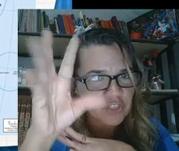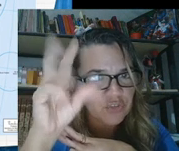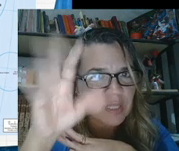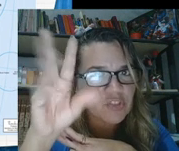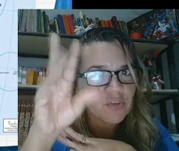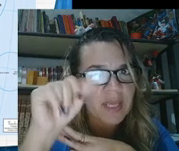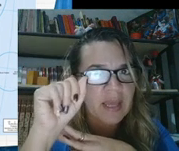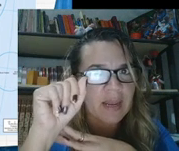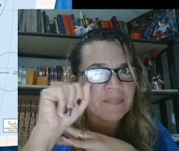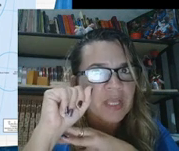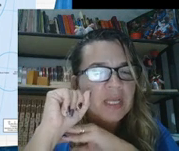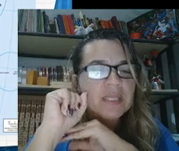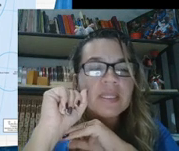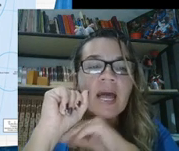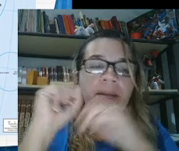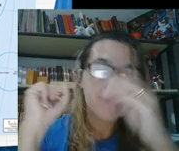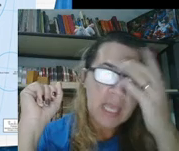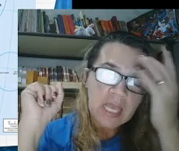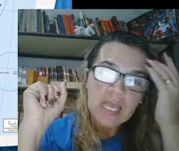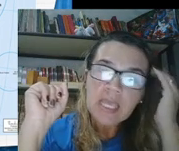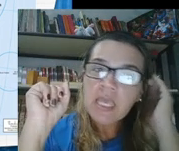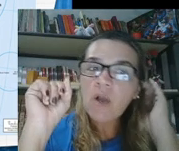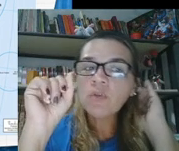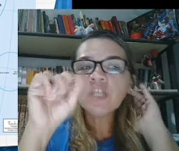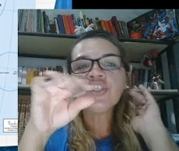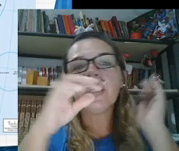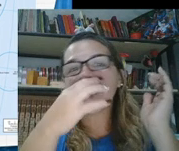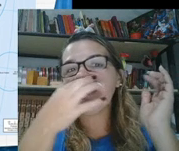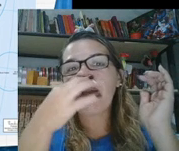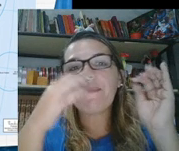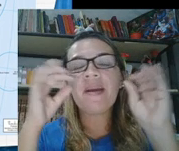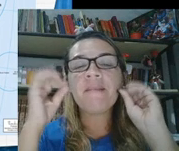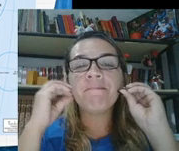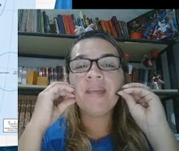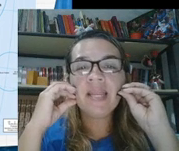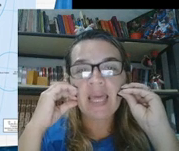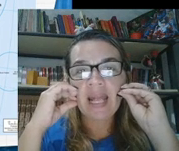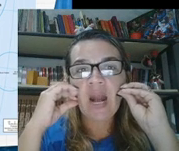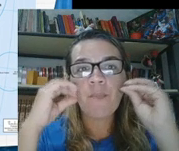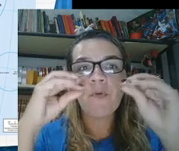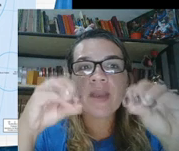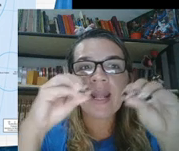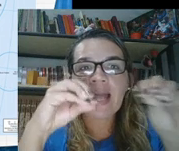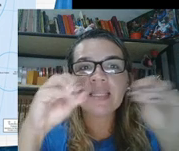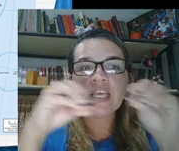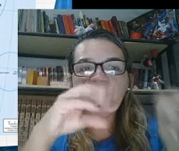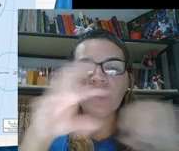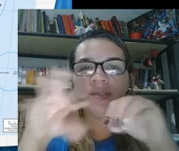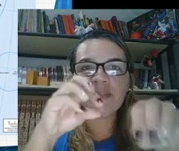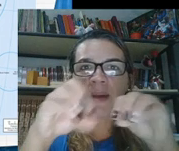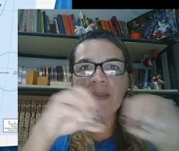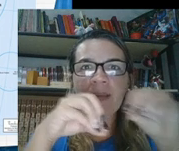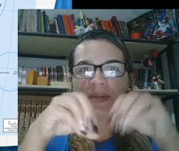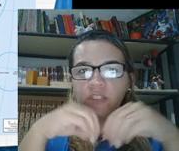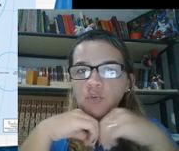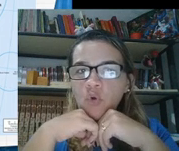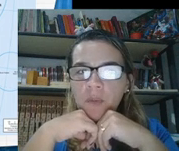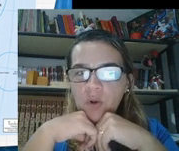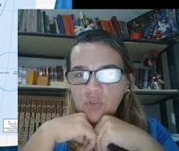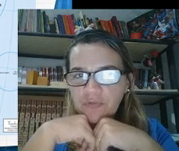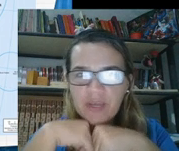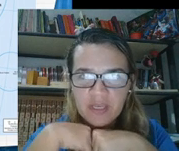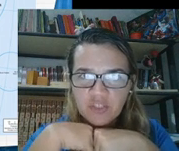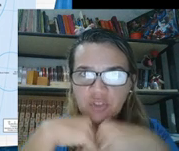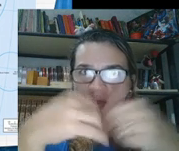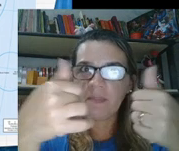já estudar sobre ela, tá? E eu deixei esse mapa aí bem legal, porque cada região esse mapa representou com